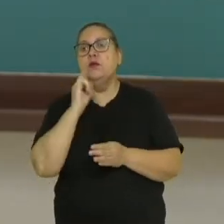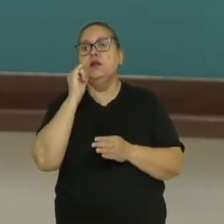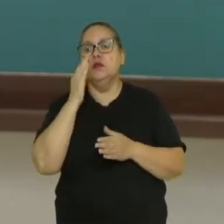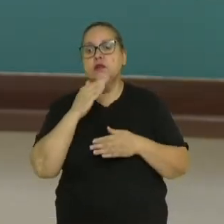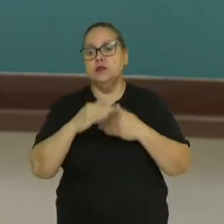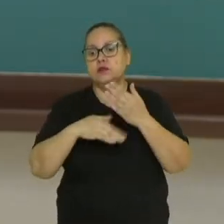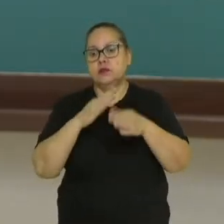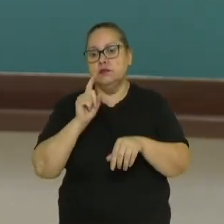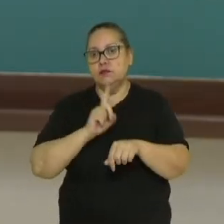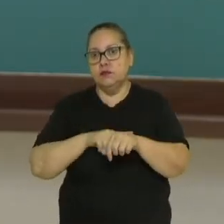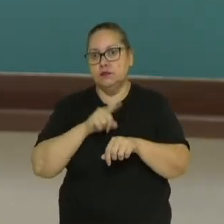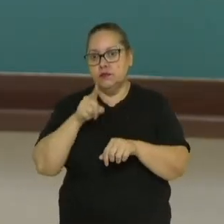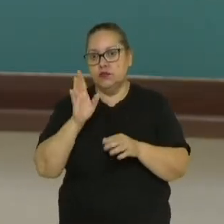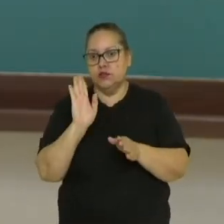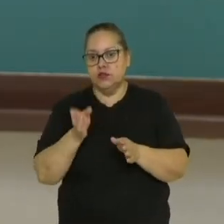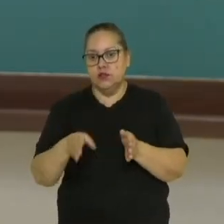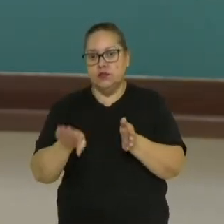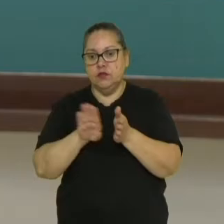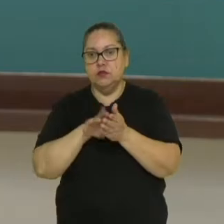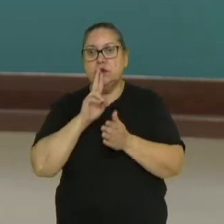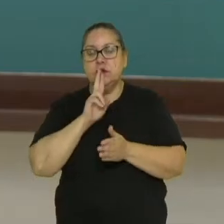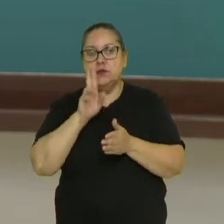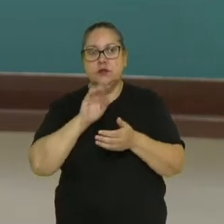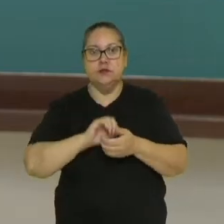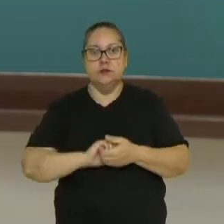Vou dar um tempinho para vocês e eu já volto com a resposta.